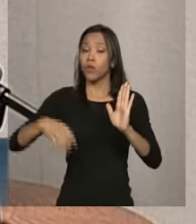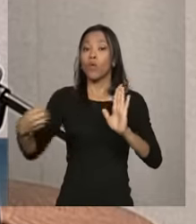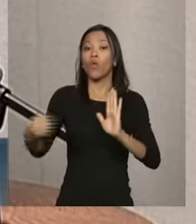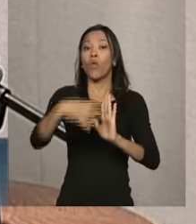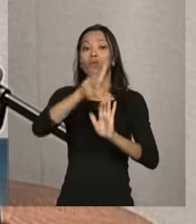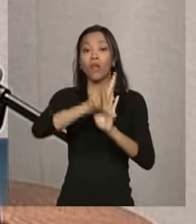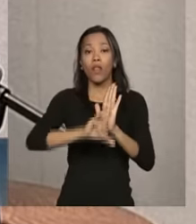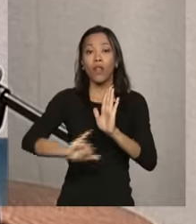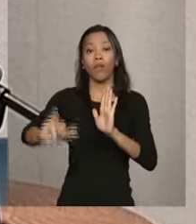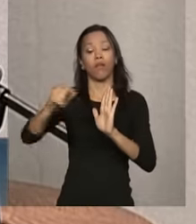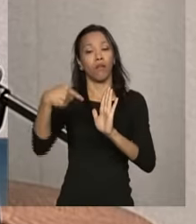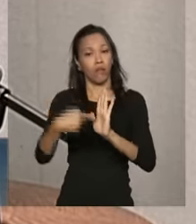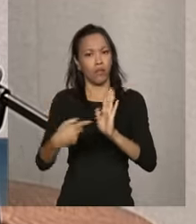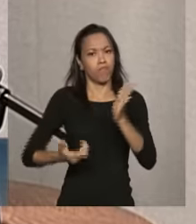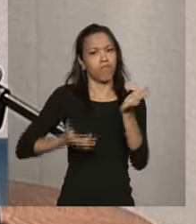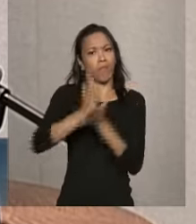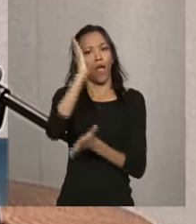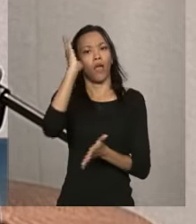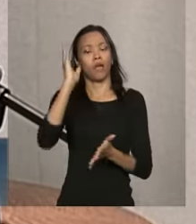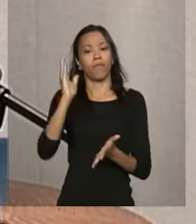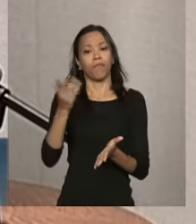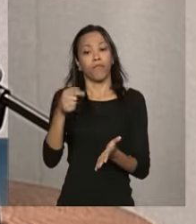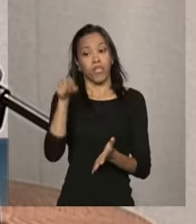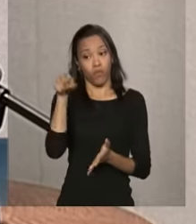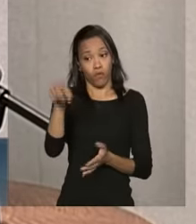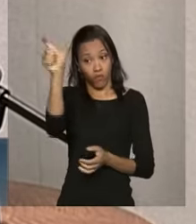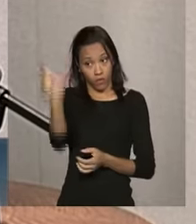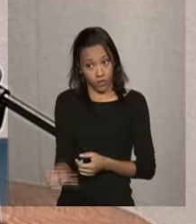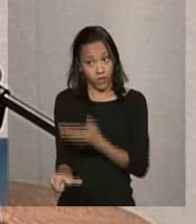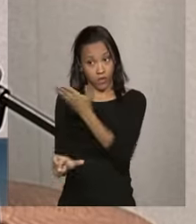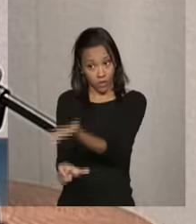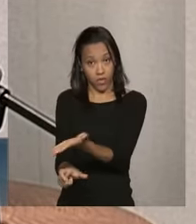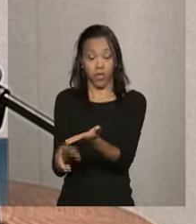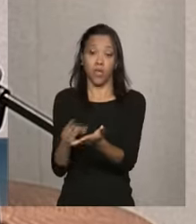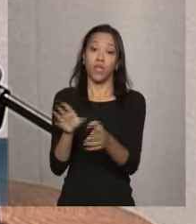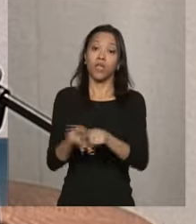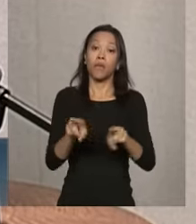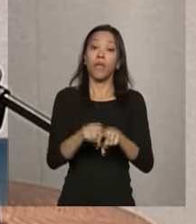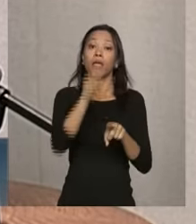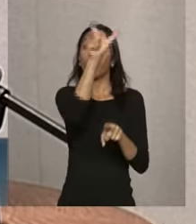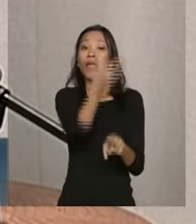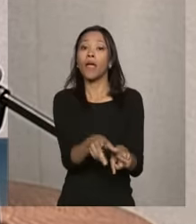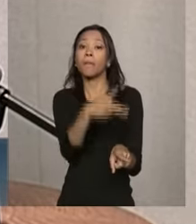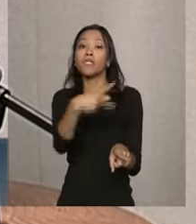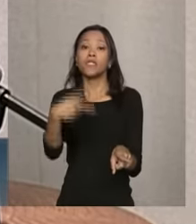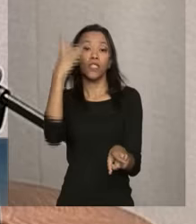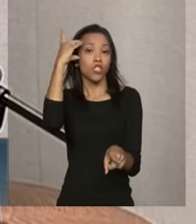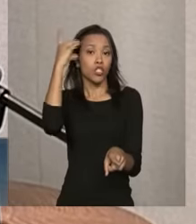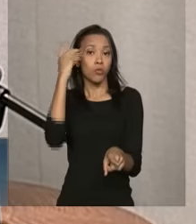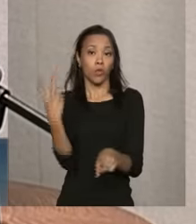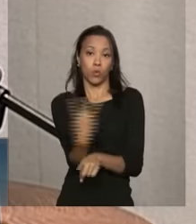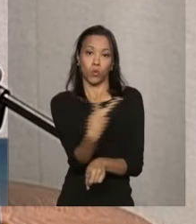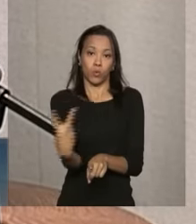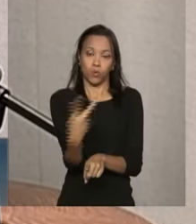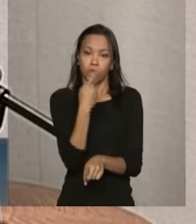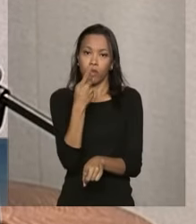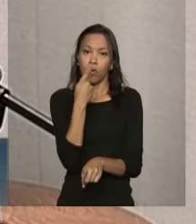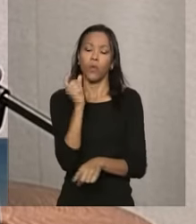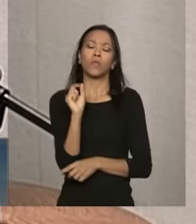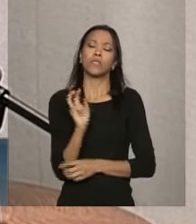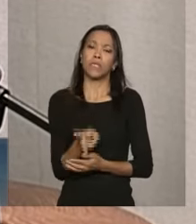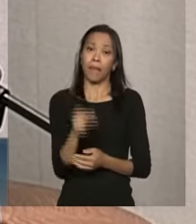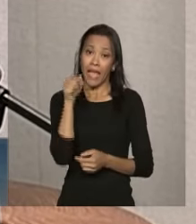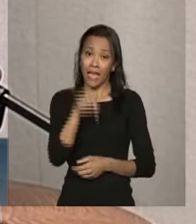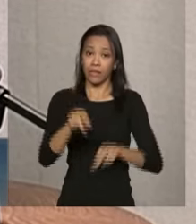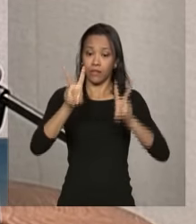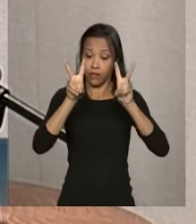legislação tal como o senhor e a presidenta Dilma indicaram e sempre revisaram que eh esses